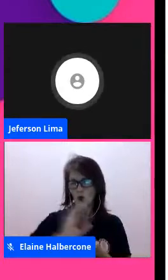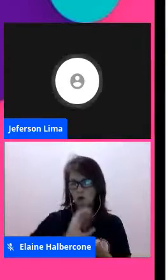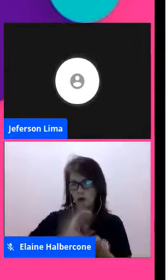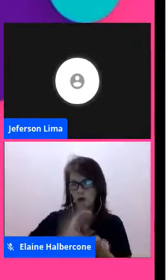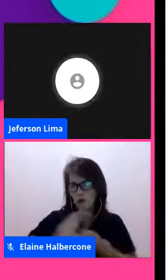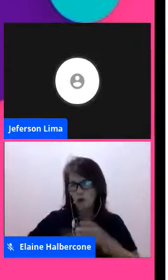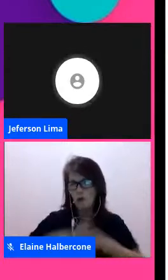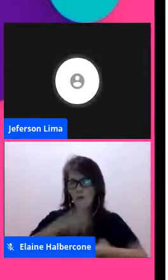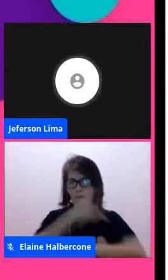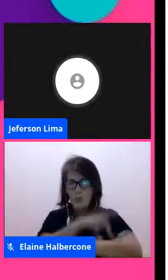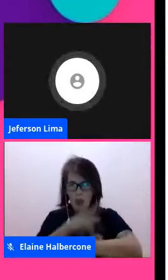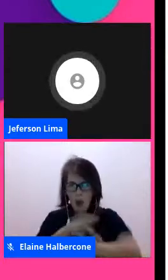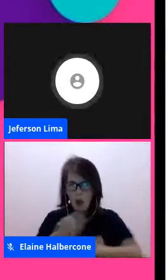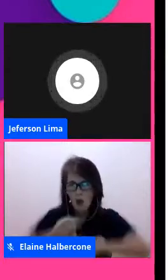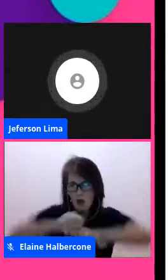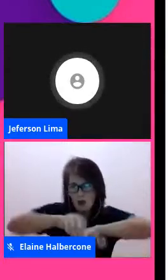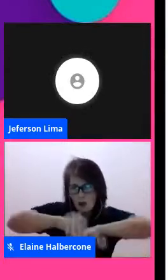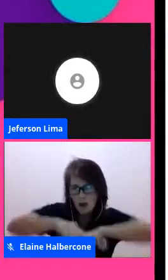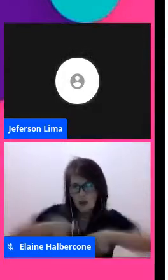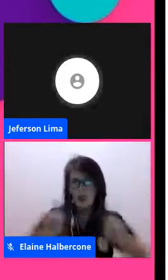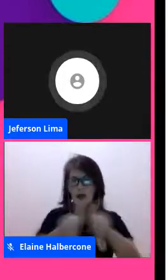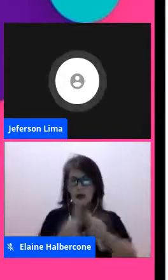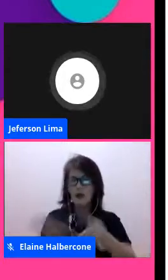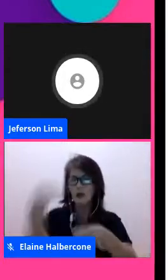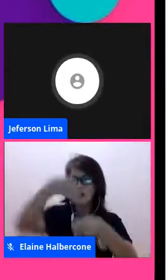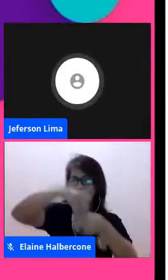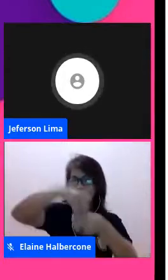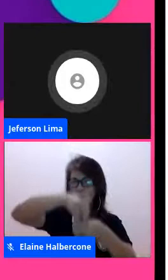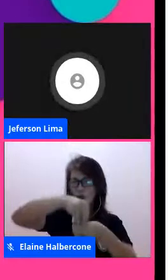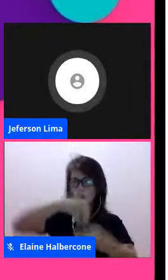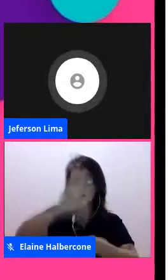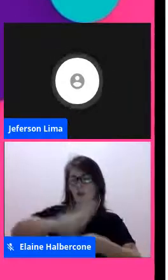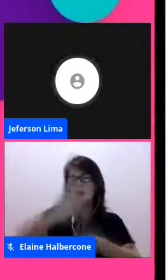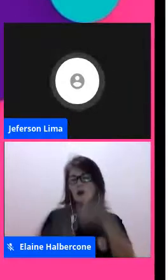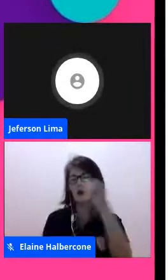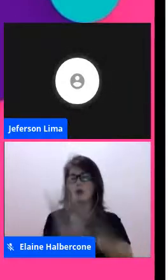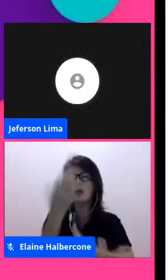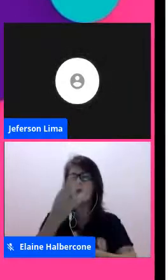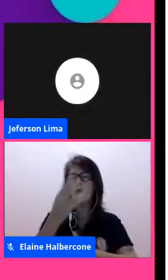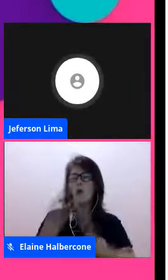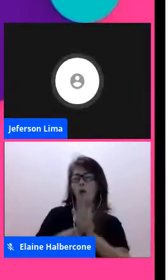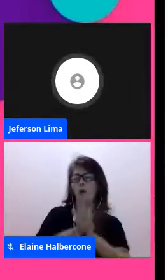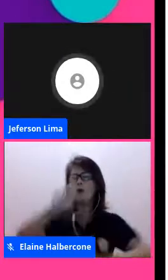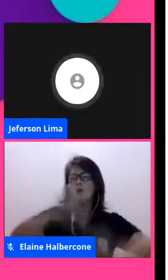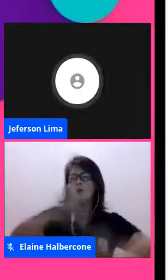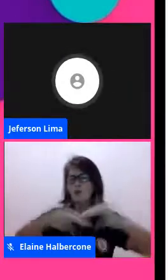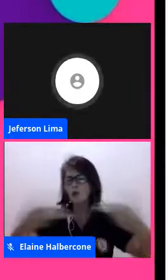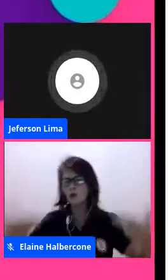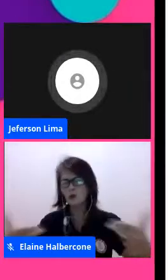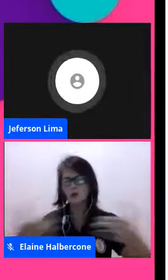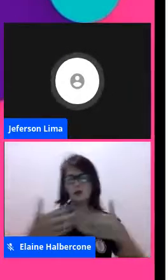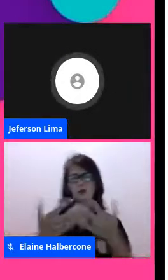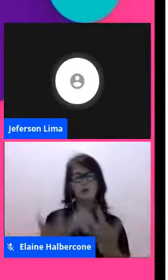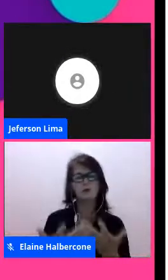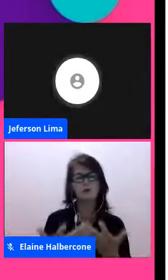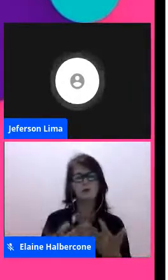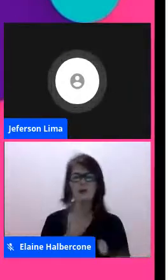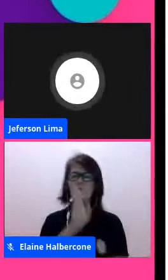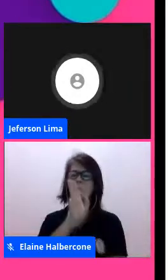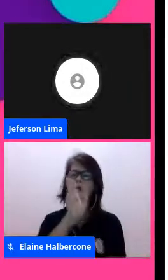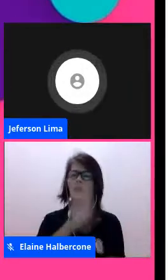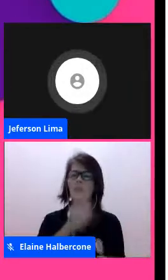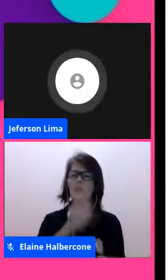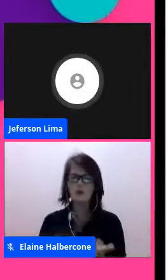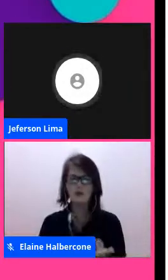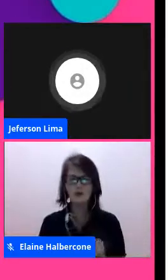que a gente faz lá no Include, como a gente também pode utilizar ele, né, para criar nossos próprios produtos, né, e soluções aí, seja